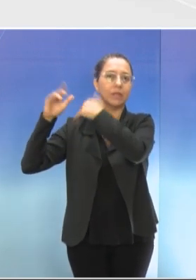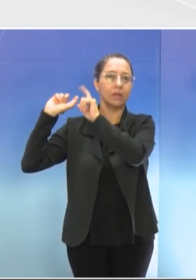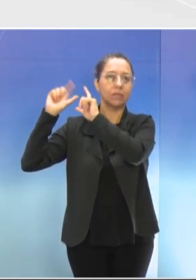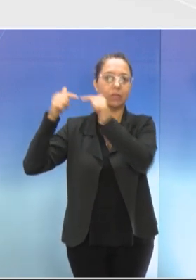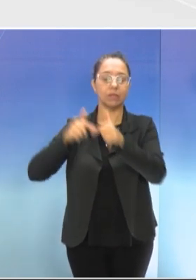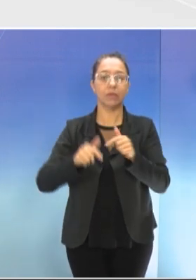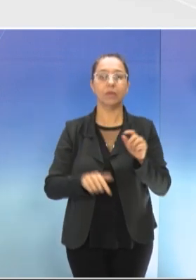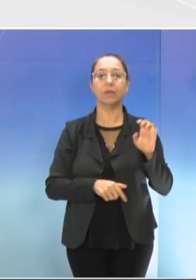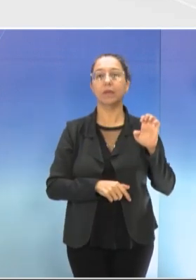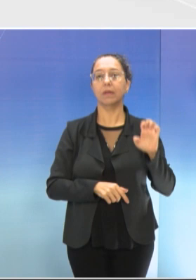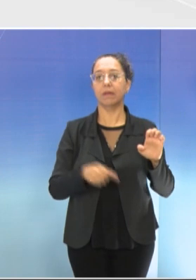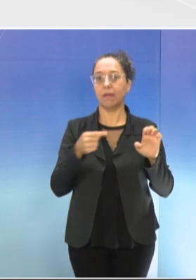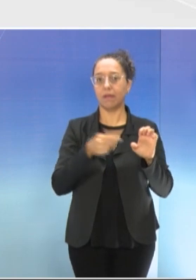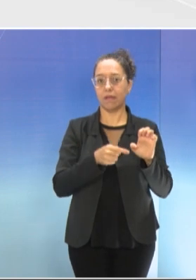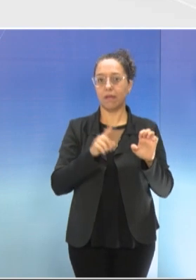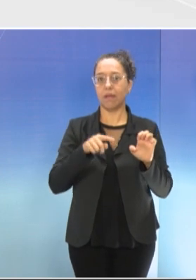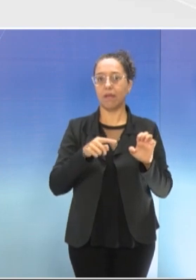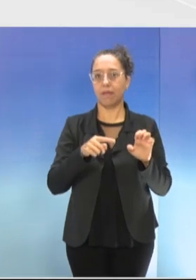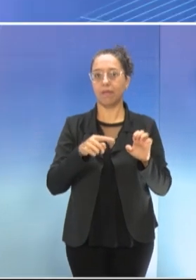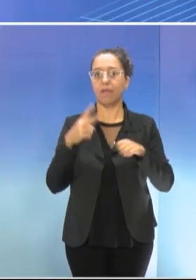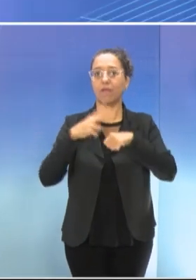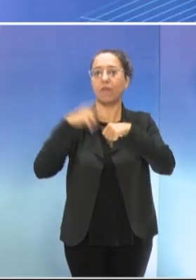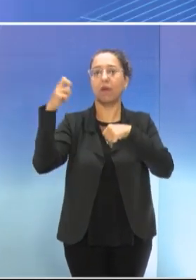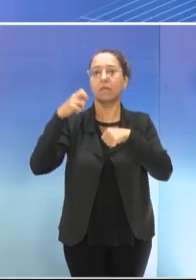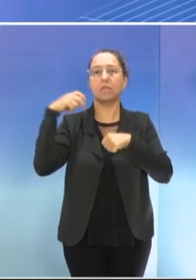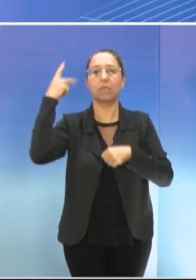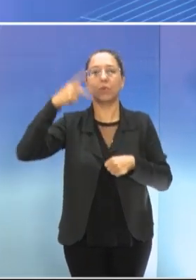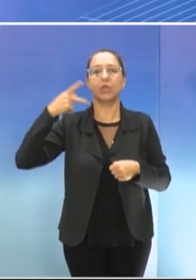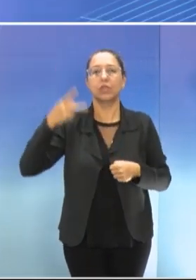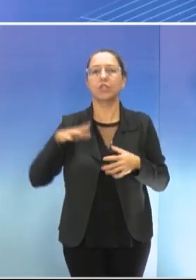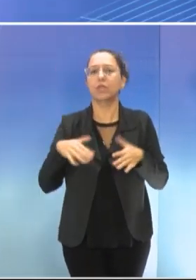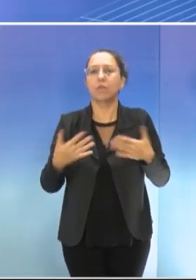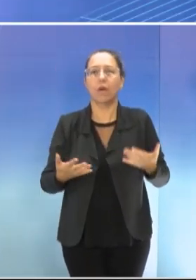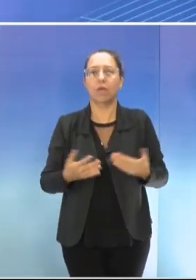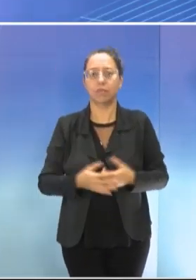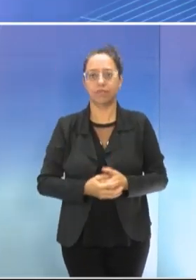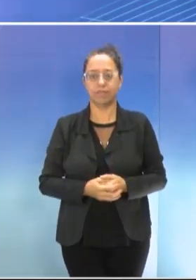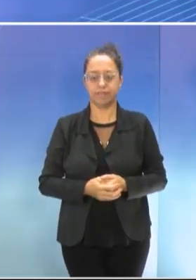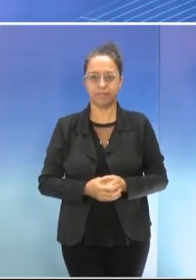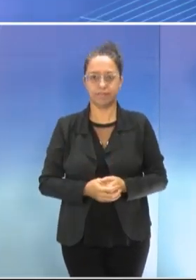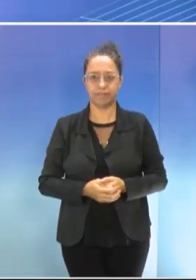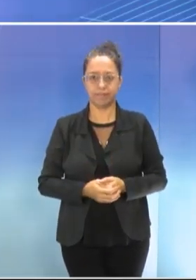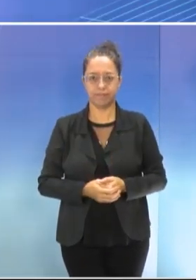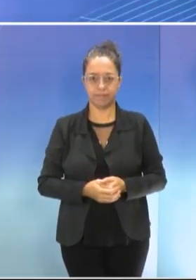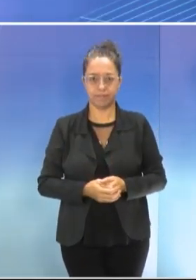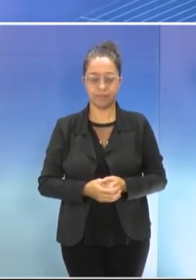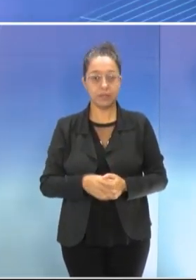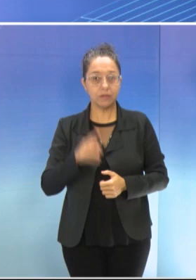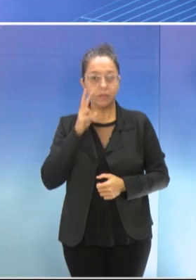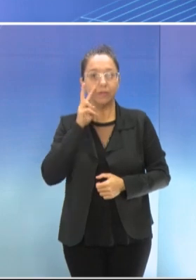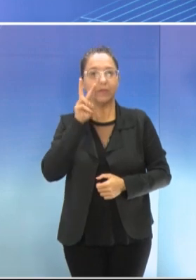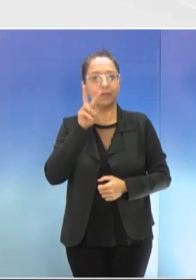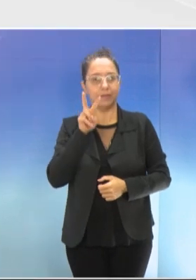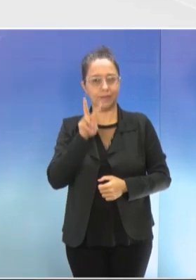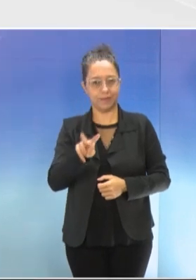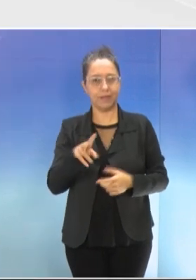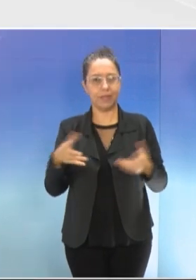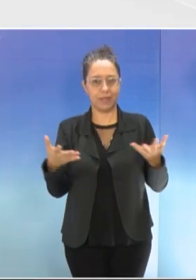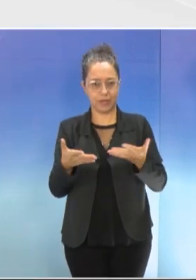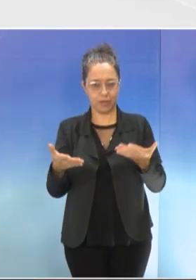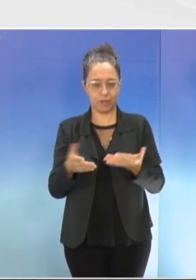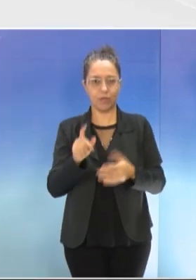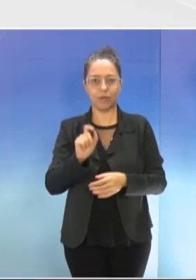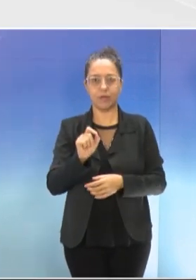vocação política. Bom, meus queridos, a resposta a gente consegue ver agora.